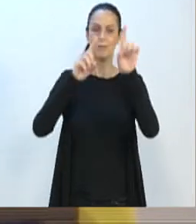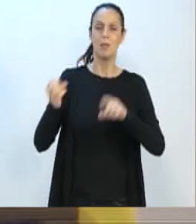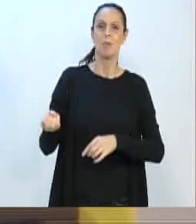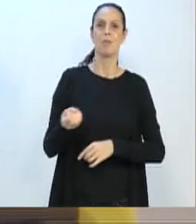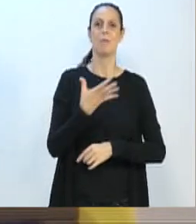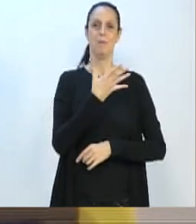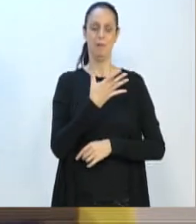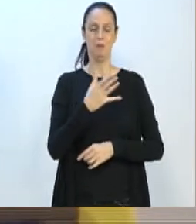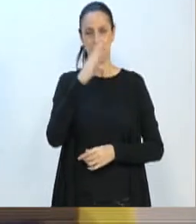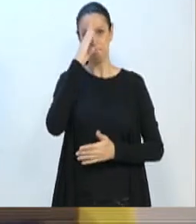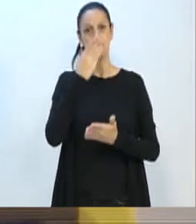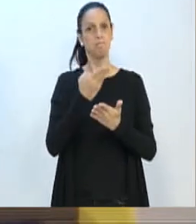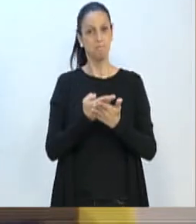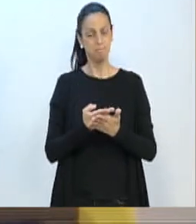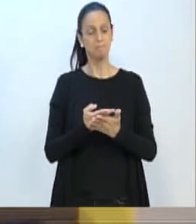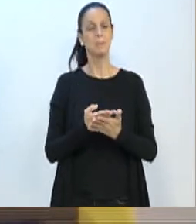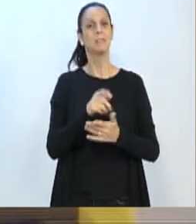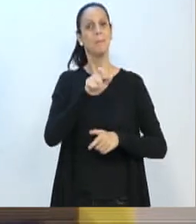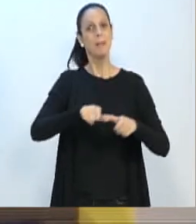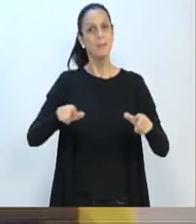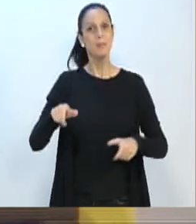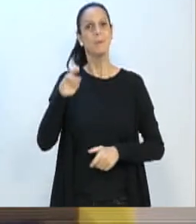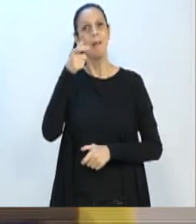acredito que o público dessa